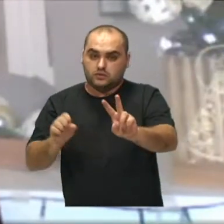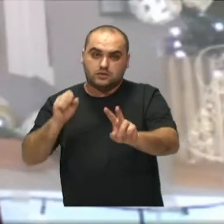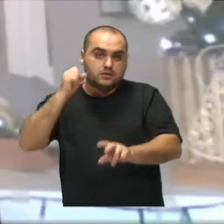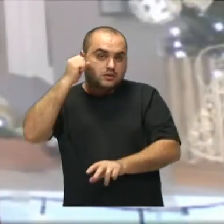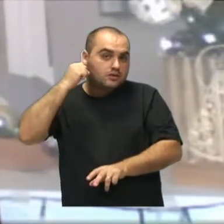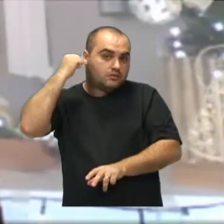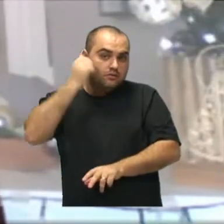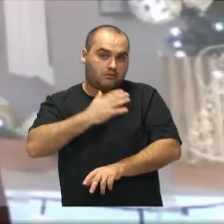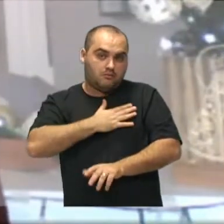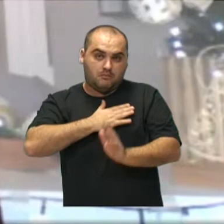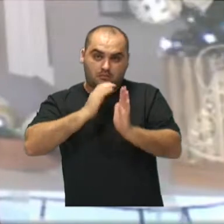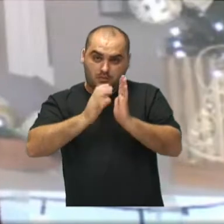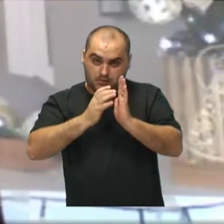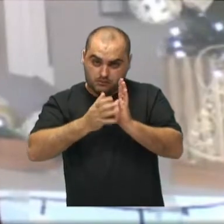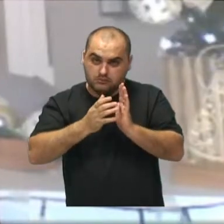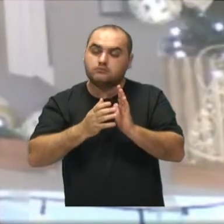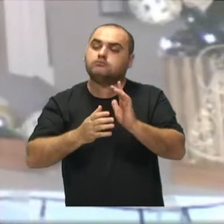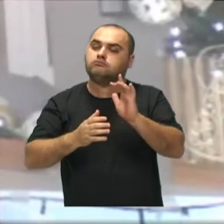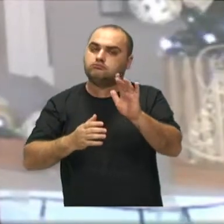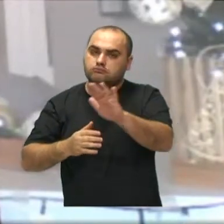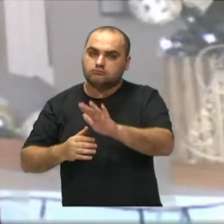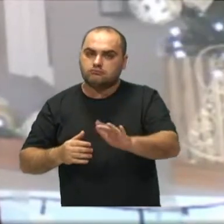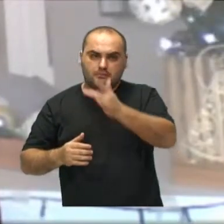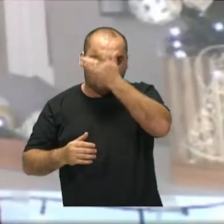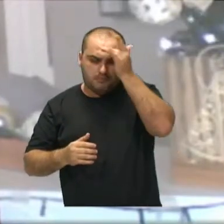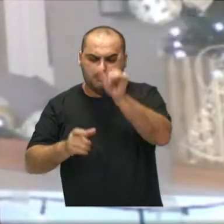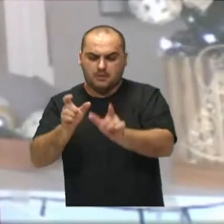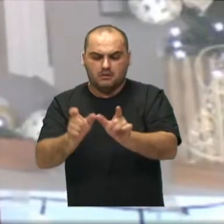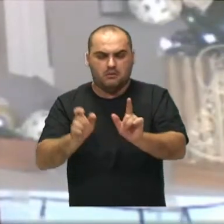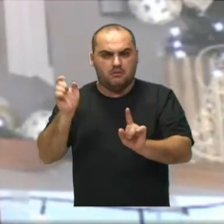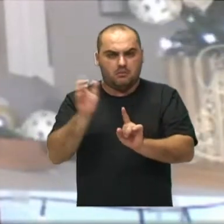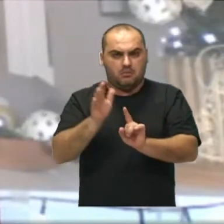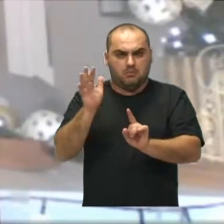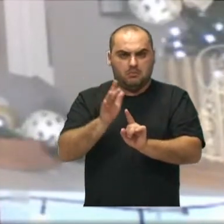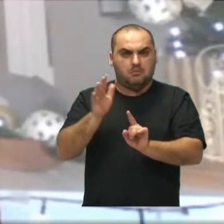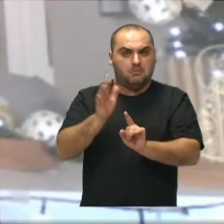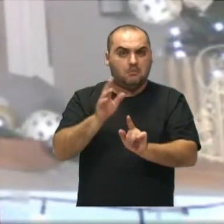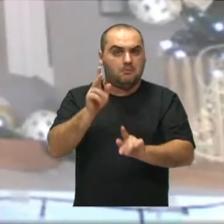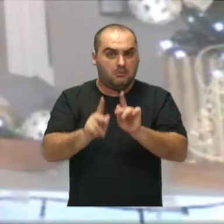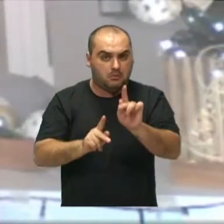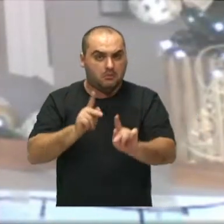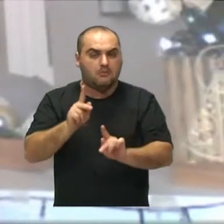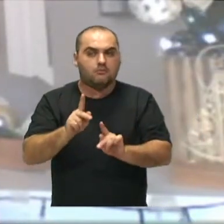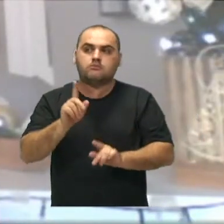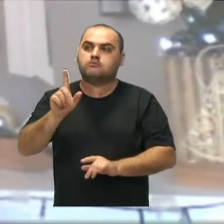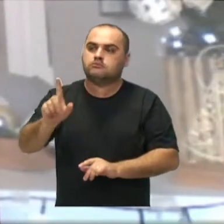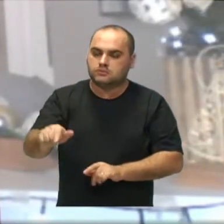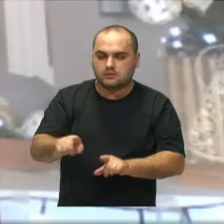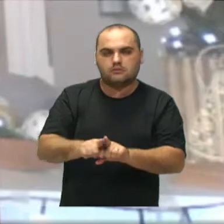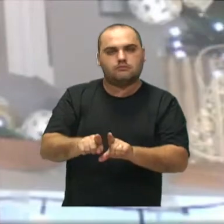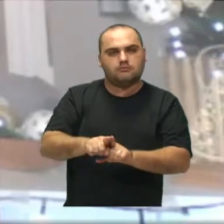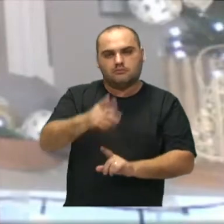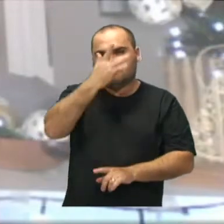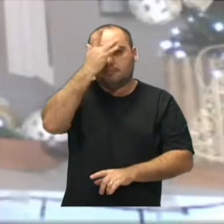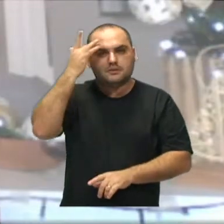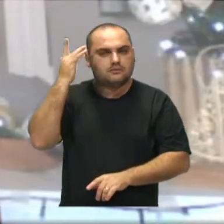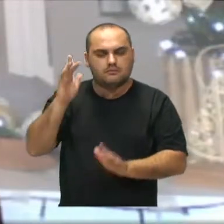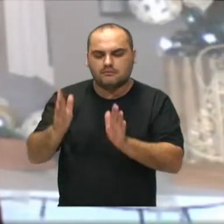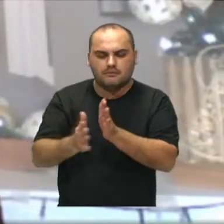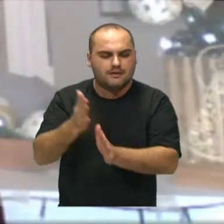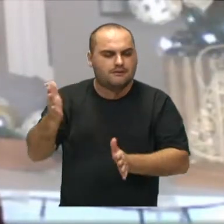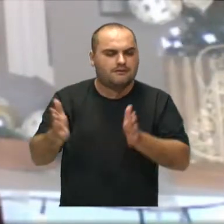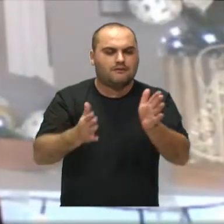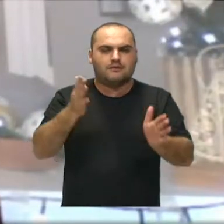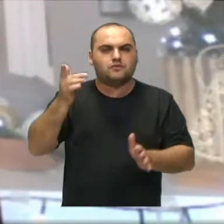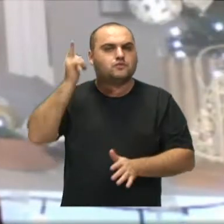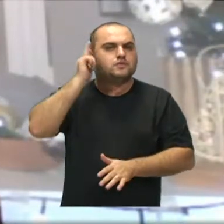eram pessoas que, além de serem pessoas influentes ali no meio político, eram pessoas maravilhosas para puxar o telefone, ligar.